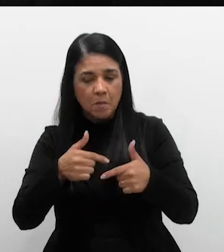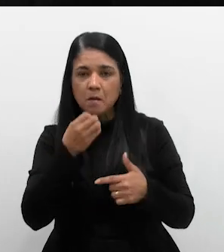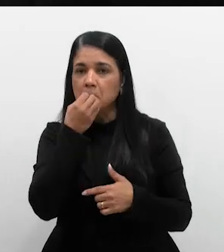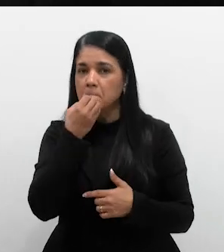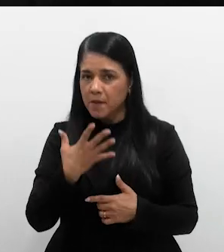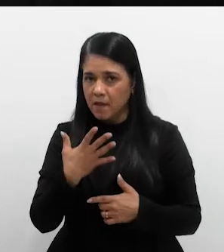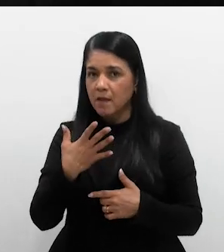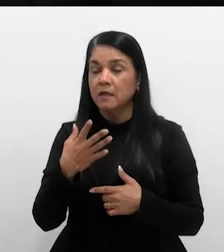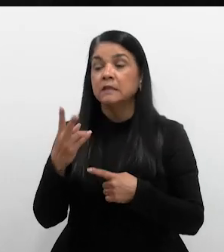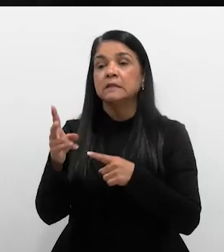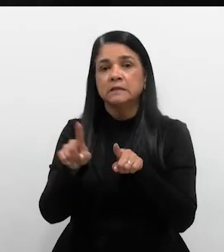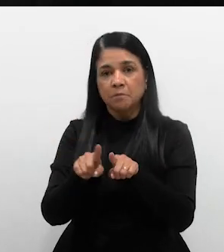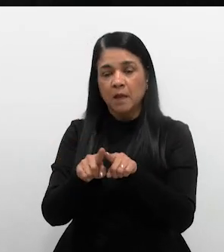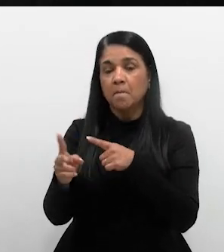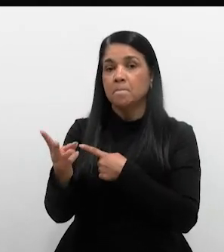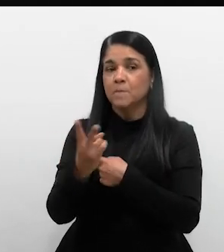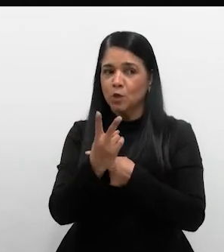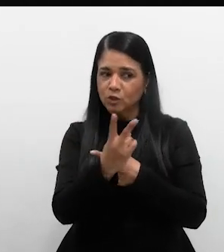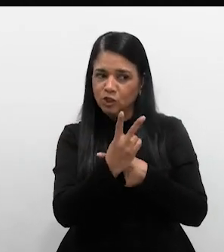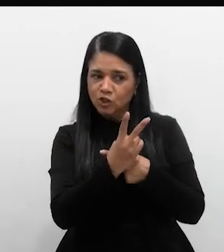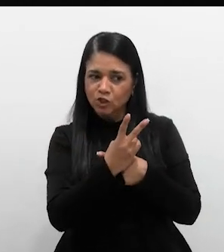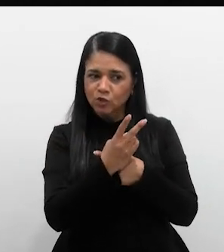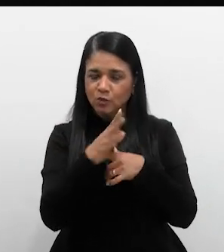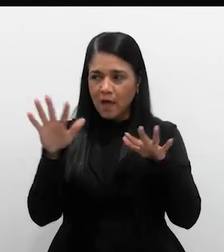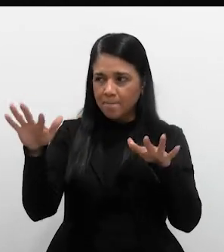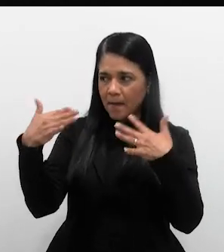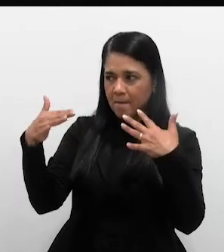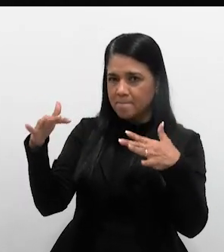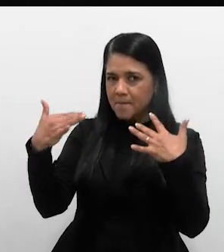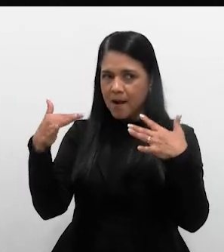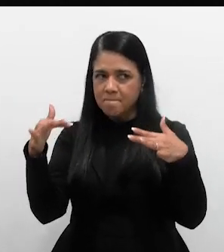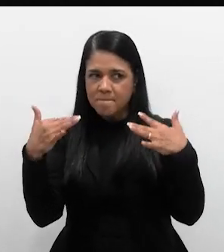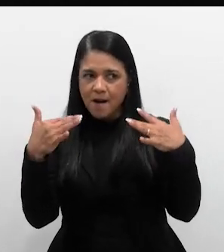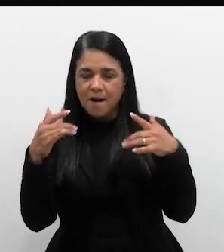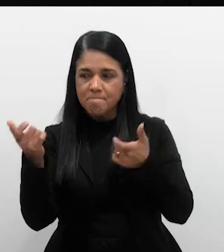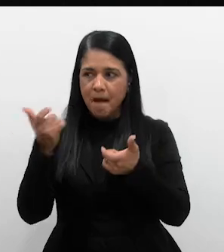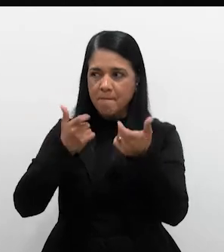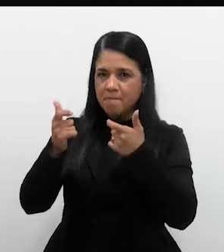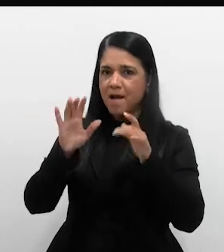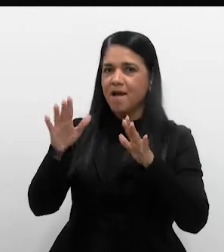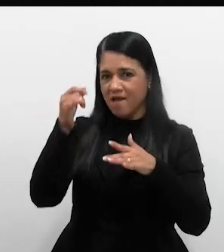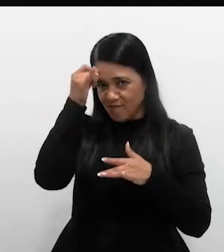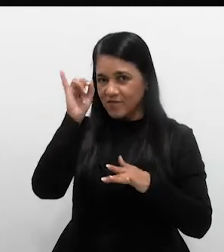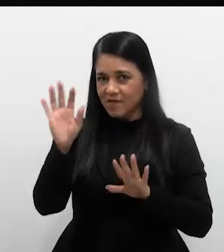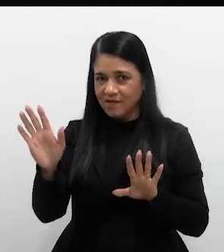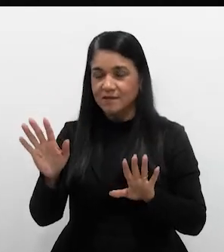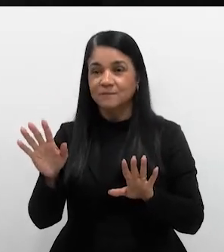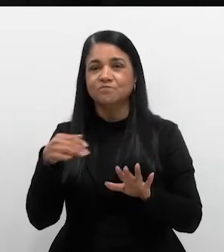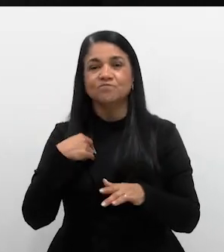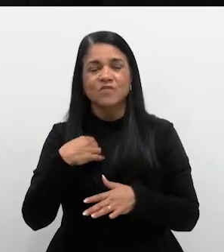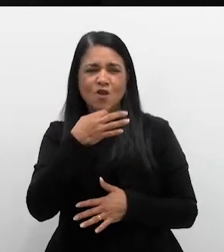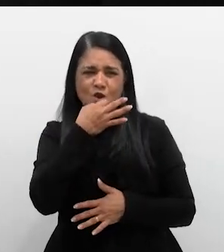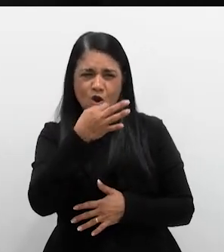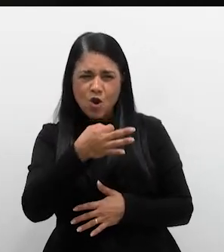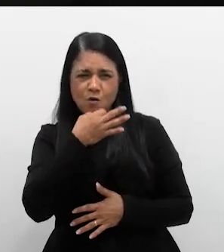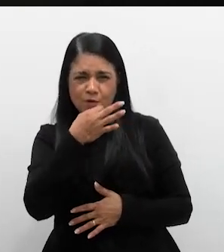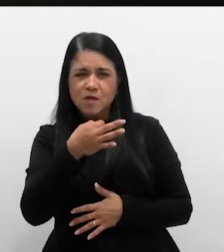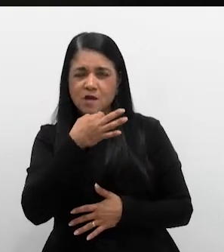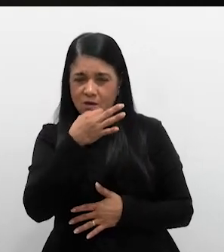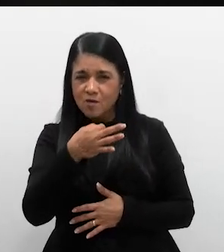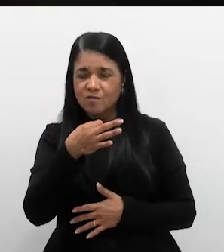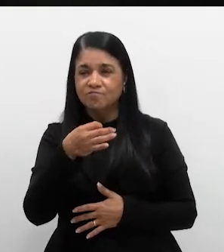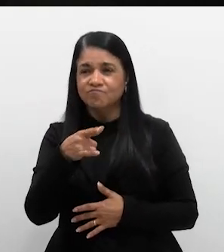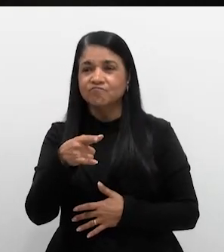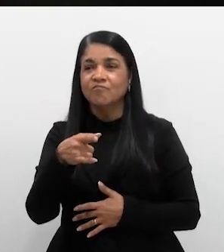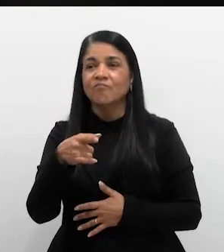nosso trabalho e possa estar protegido dessas agruras da vida do carnaval. Acho que a gente tem uma afinidade muito grande com relação a essas opiniões,